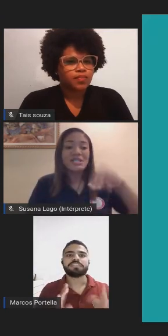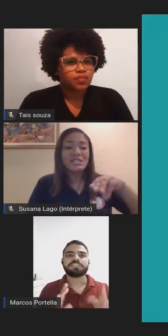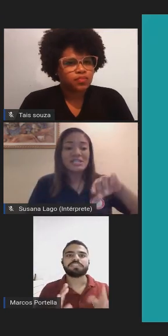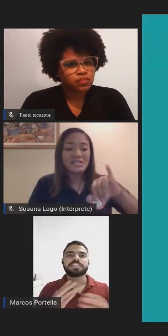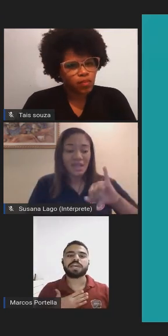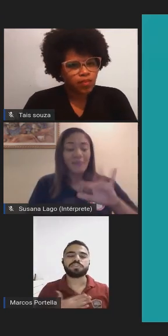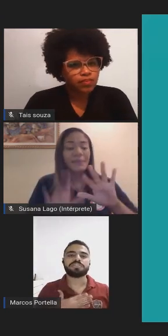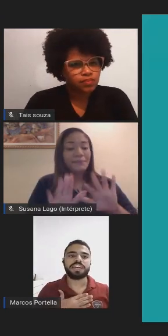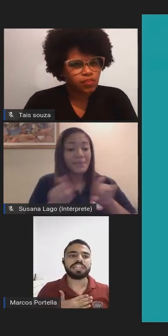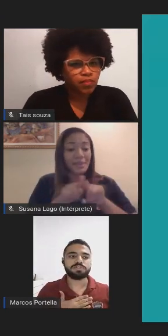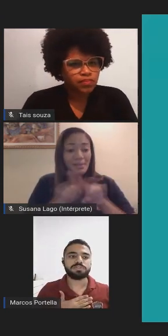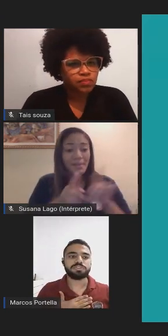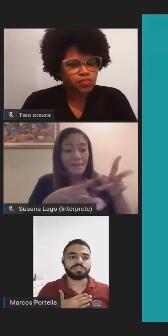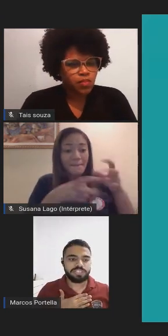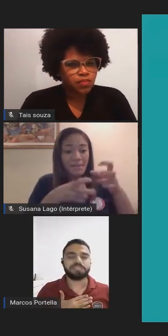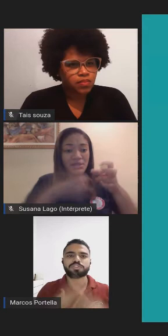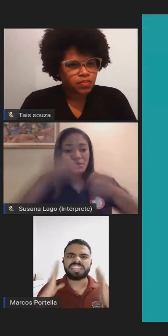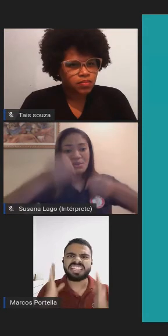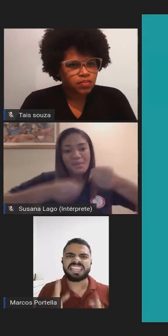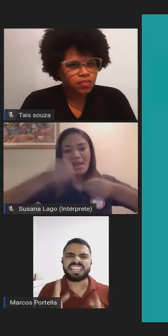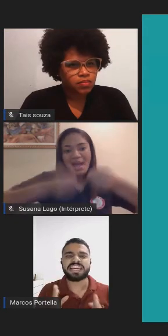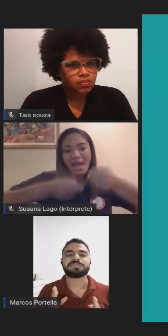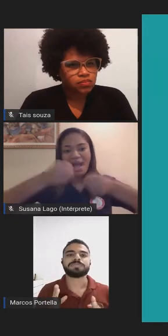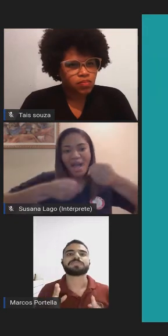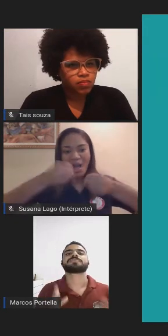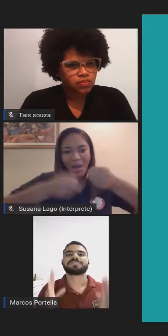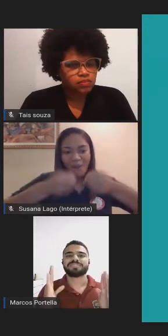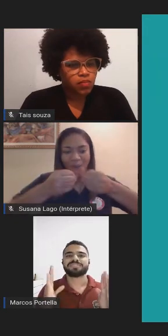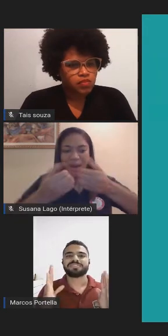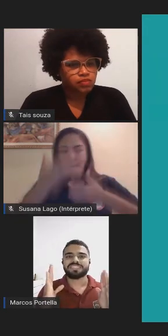carro, toda vez que eu estiver dentro de você, você liga.